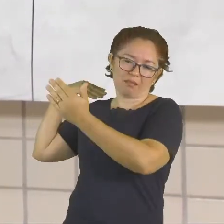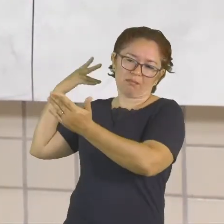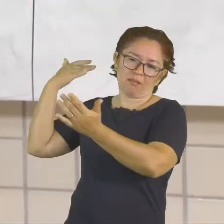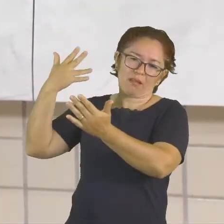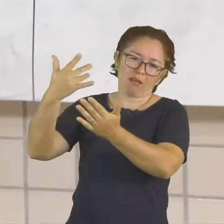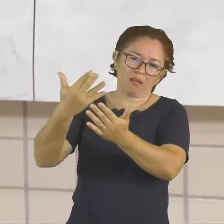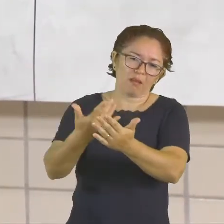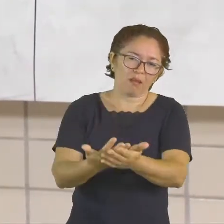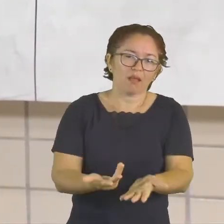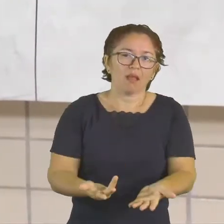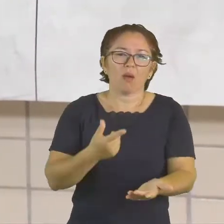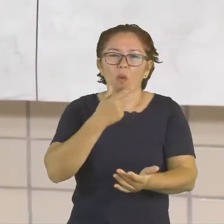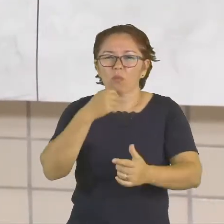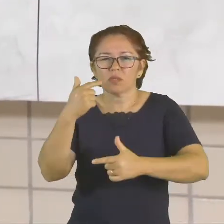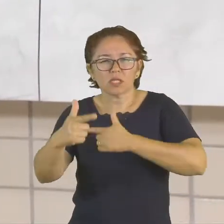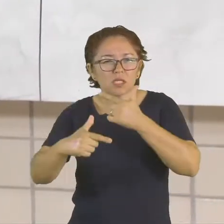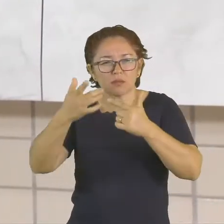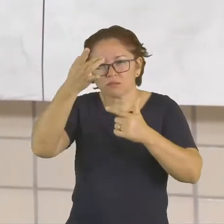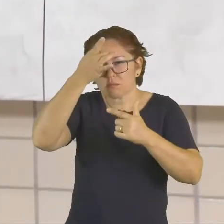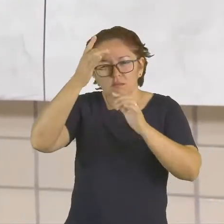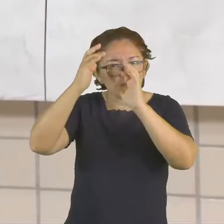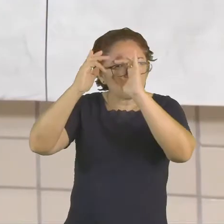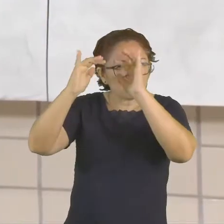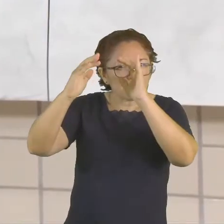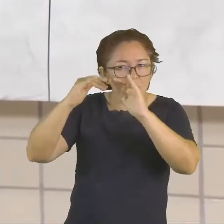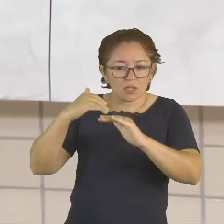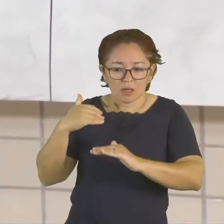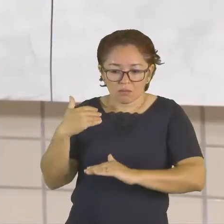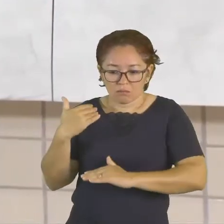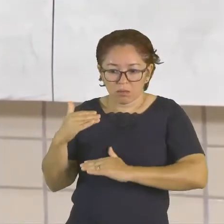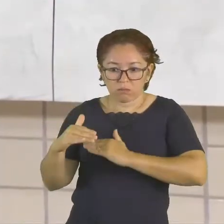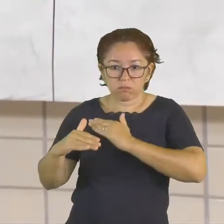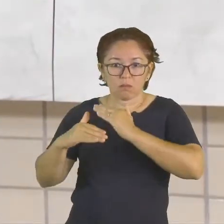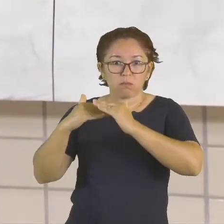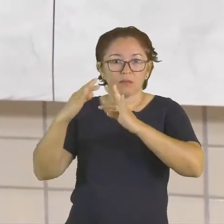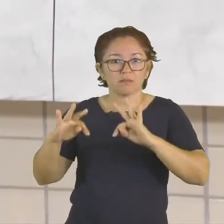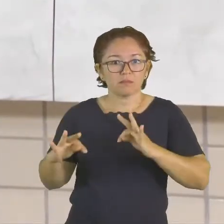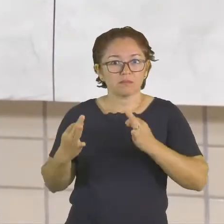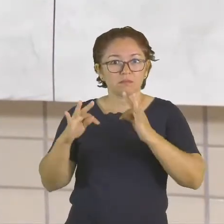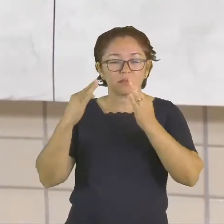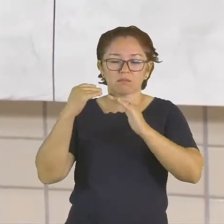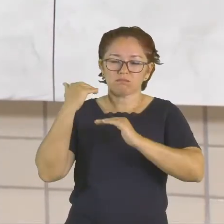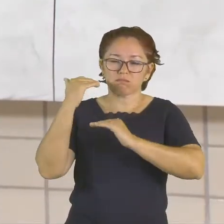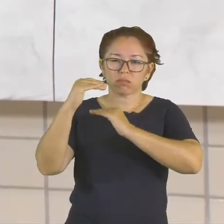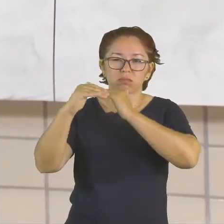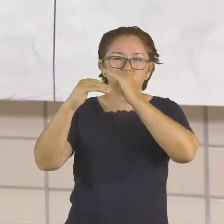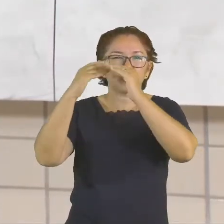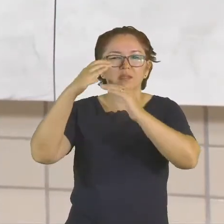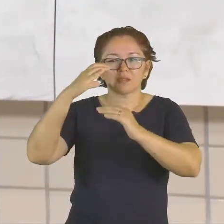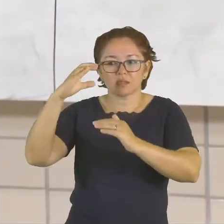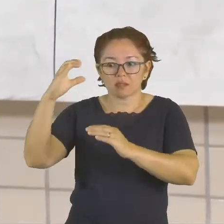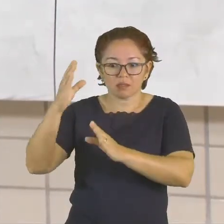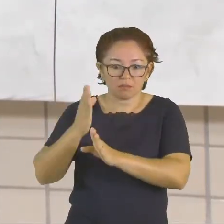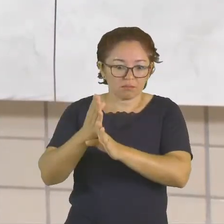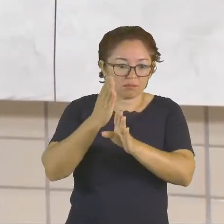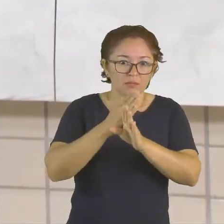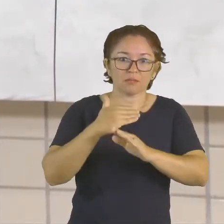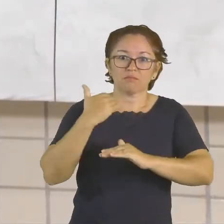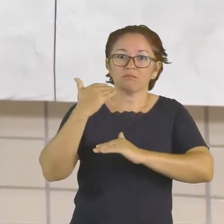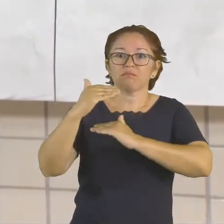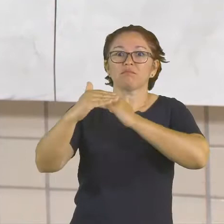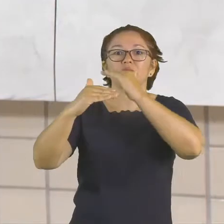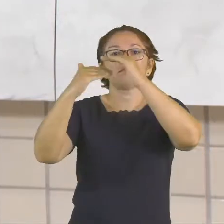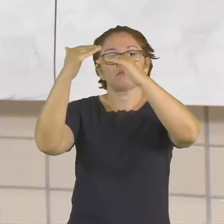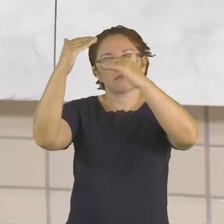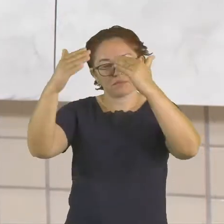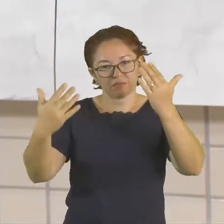Quantos avanços tecnológicos, científicos. Então esse poema, ele nos leva a pensar. E o movimento